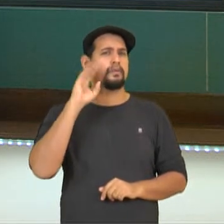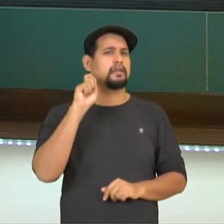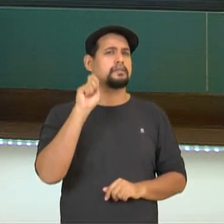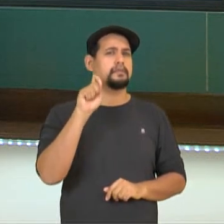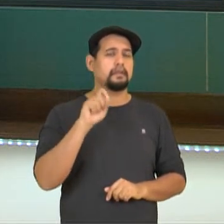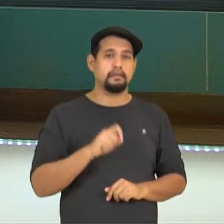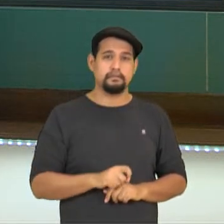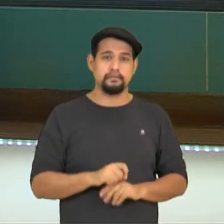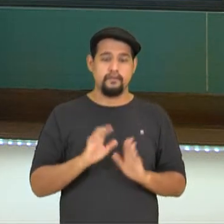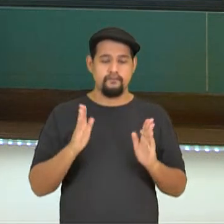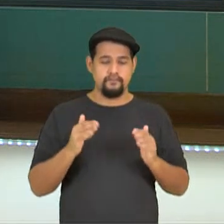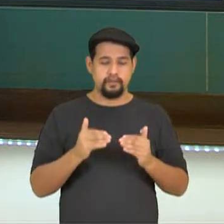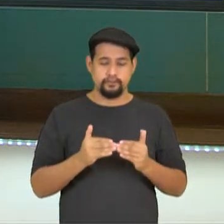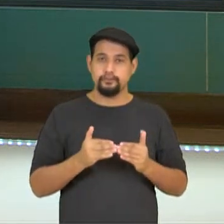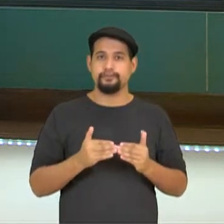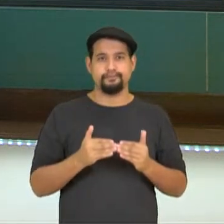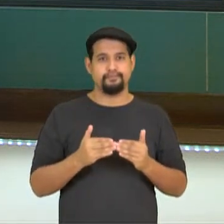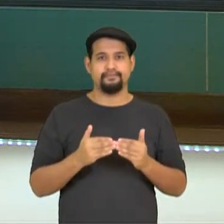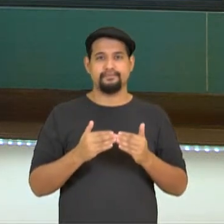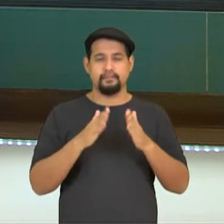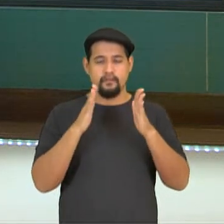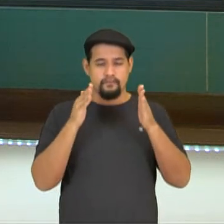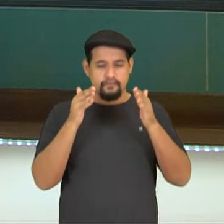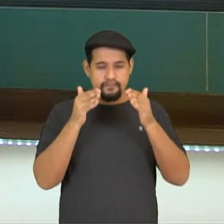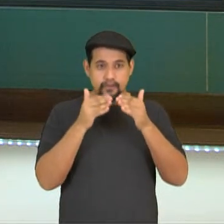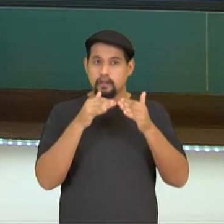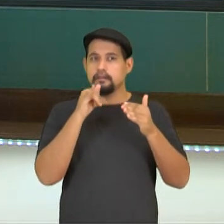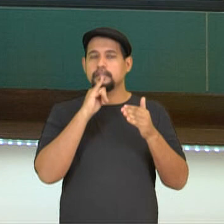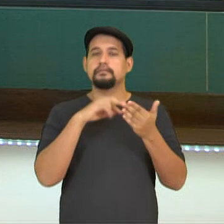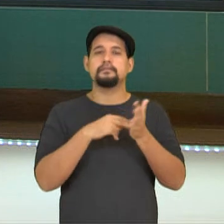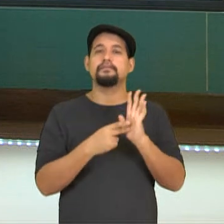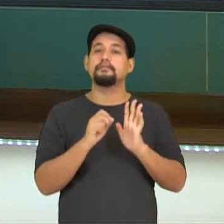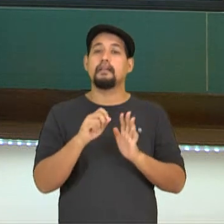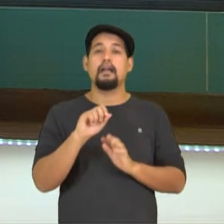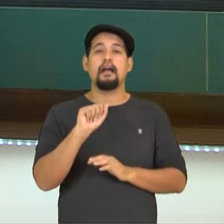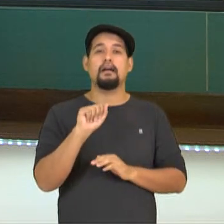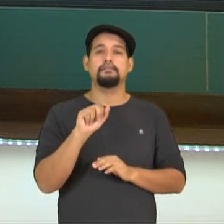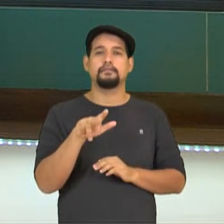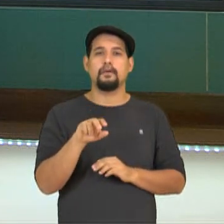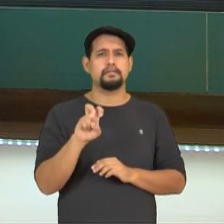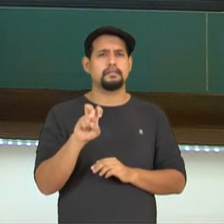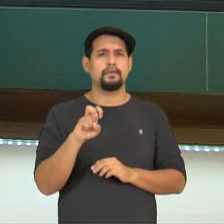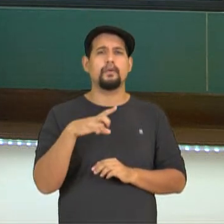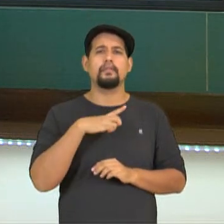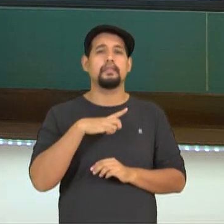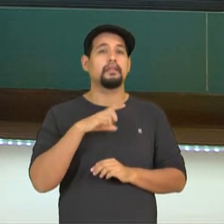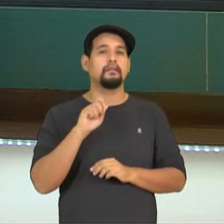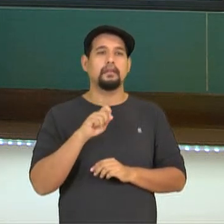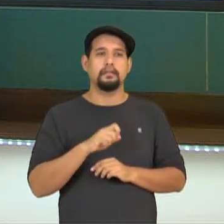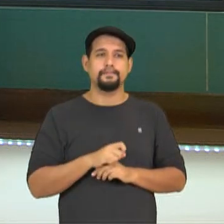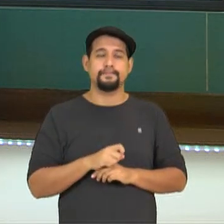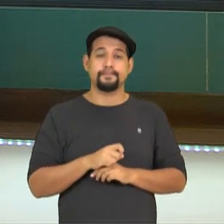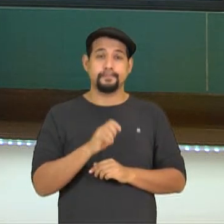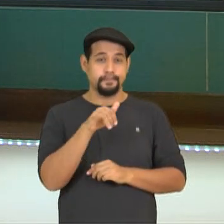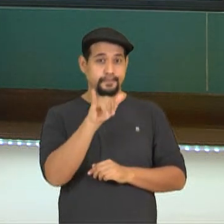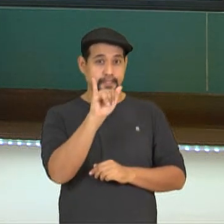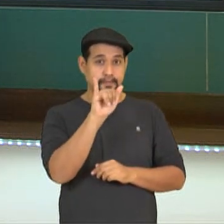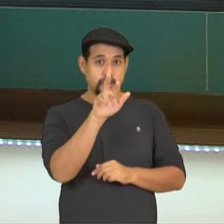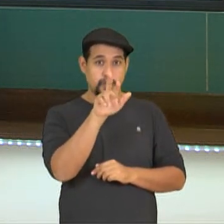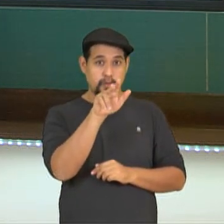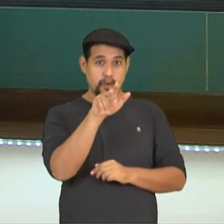parábola? Fechou mais ainda, né? E quando a vale 5, né, nós temos a função y